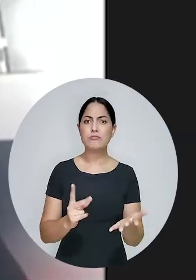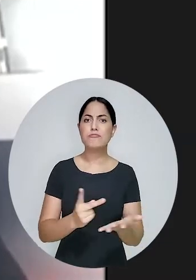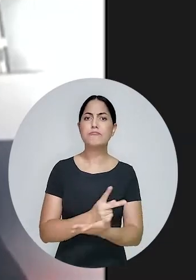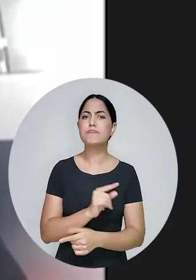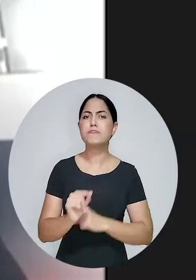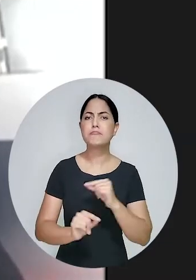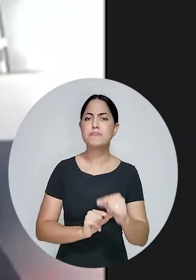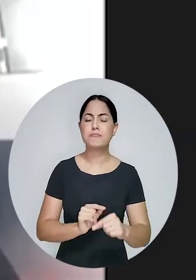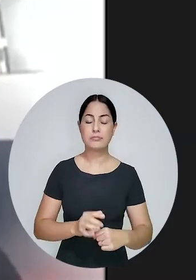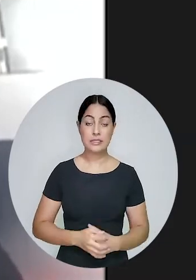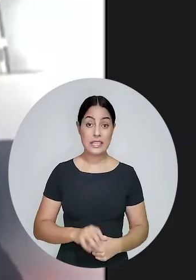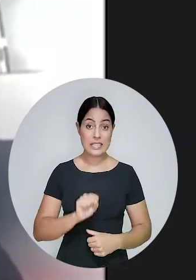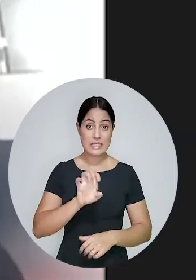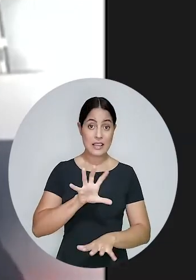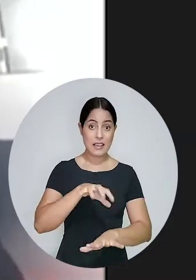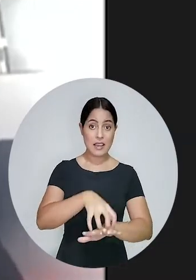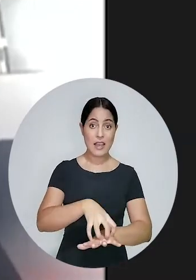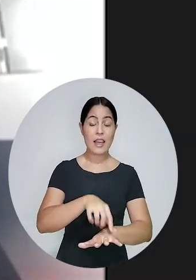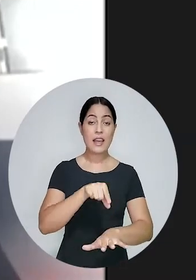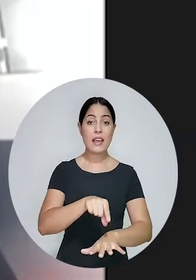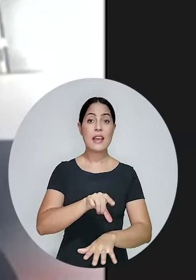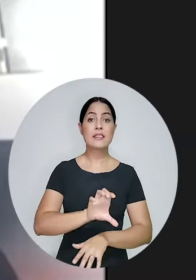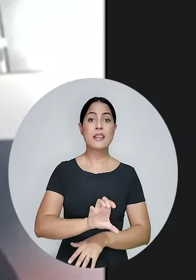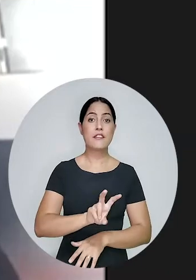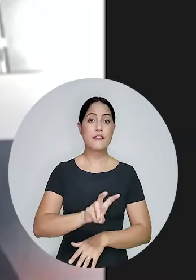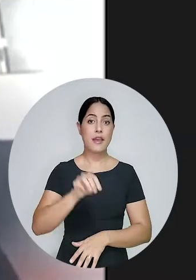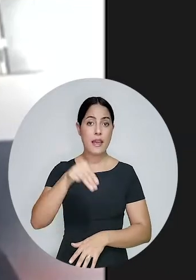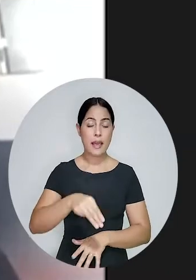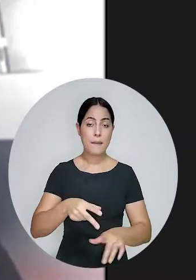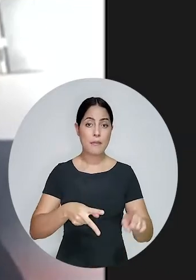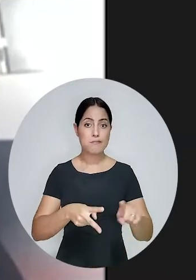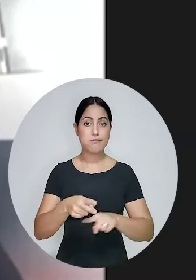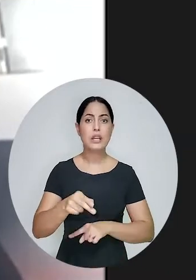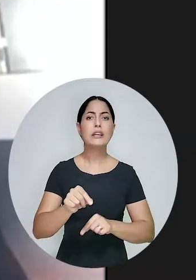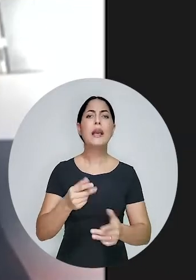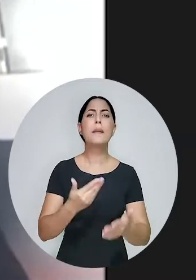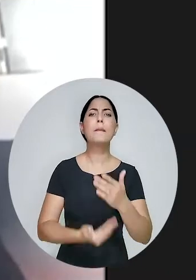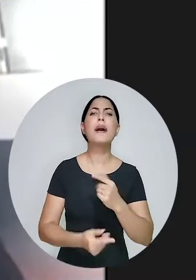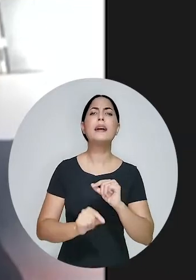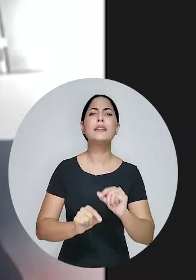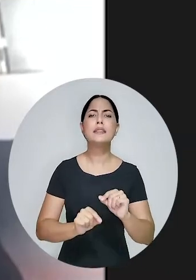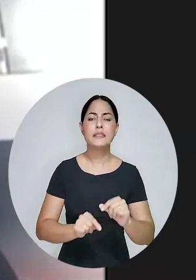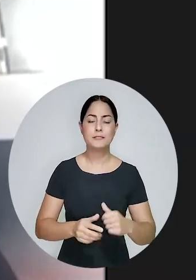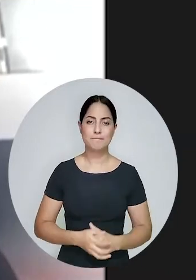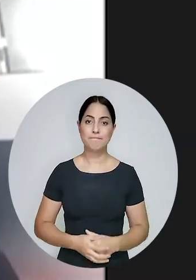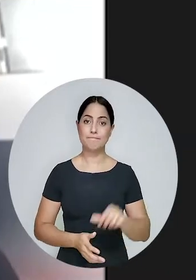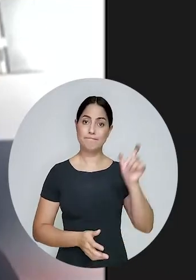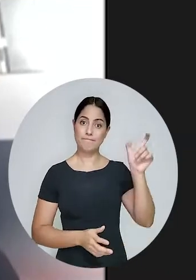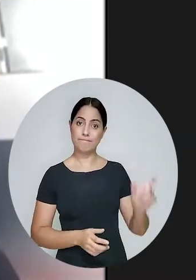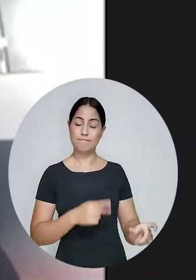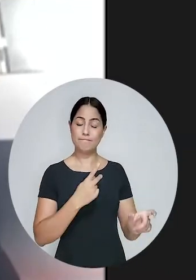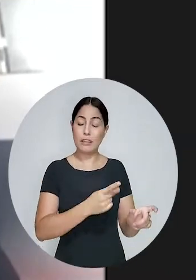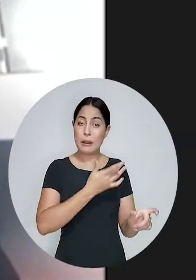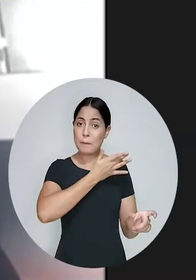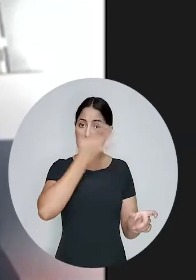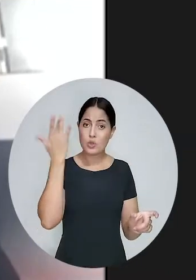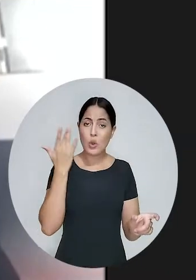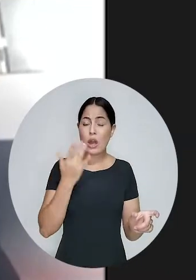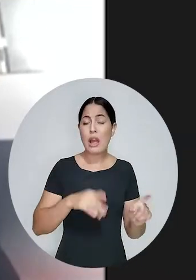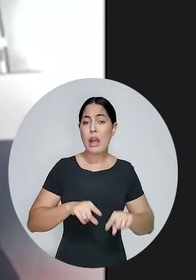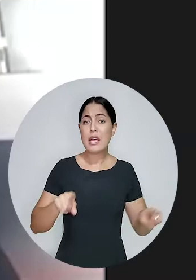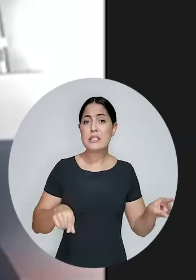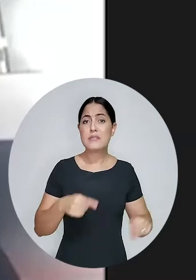minoritário, pode ser aquele pequeno acionista que tem R$ 100 numa ação da Petrobras,